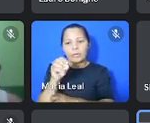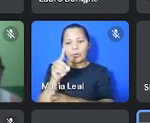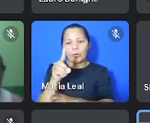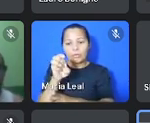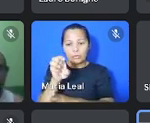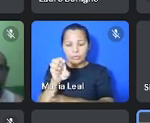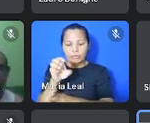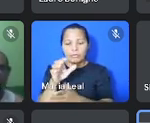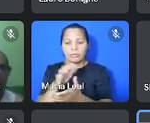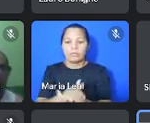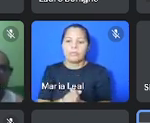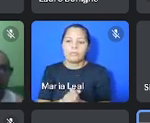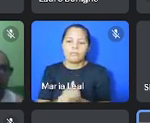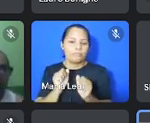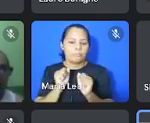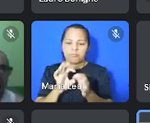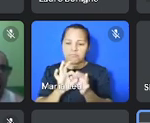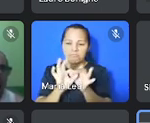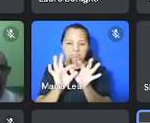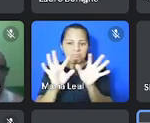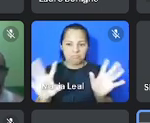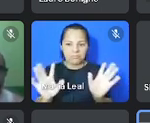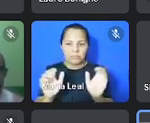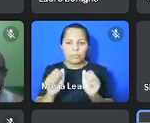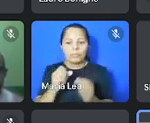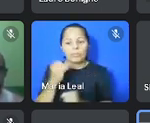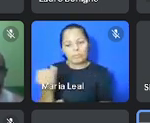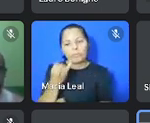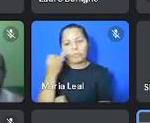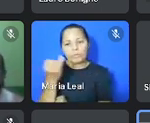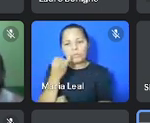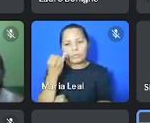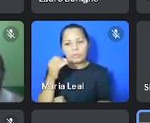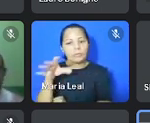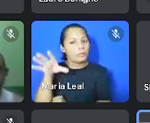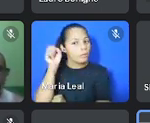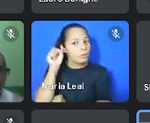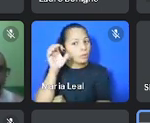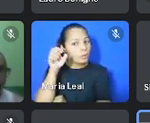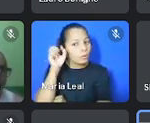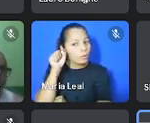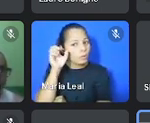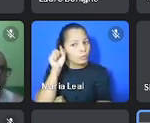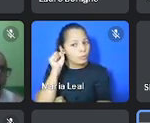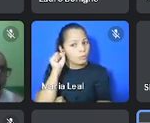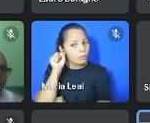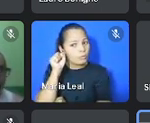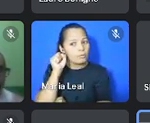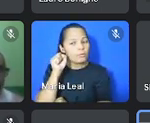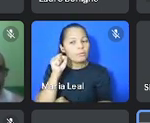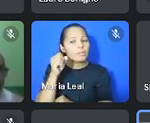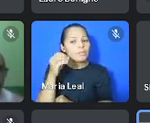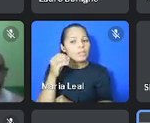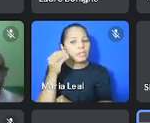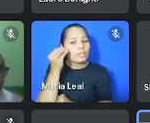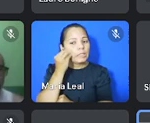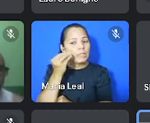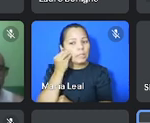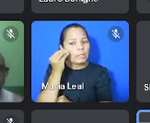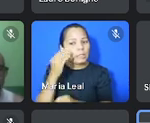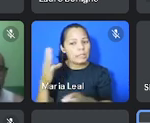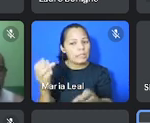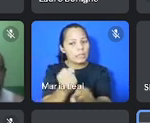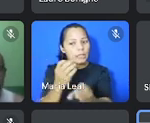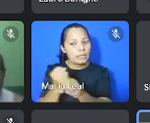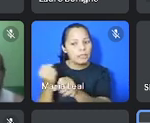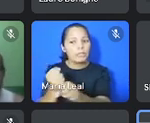coisa, mas é importante que vocês escutem o áudio tentem fazer as contas